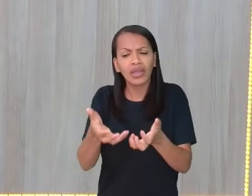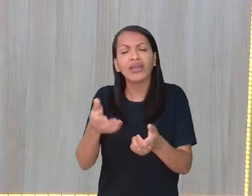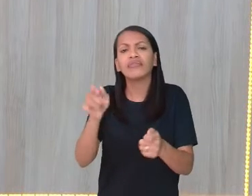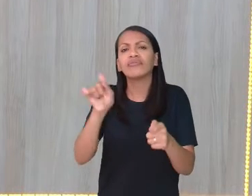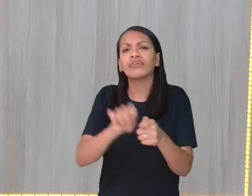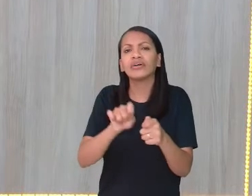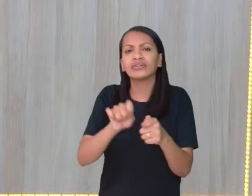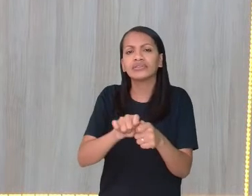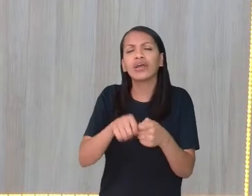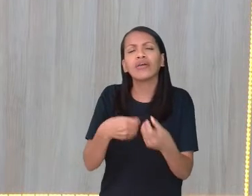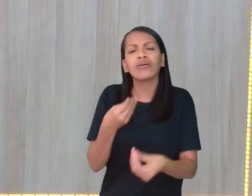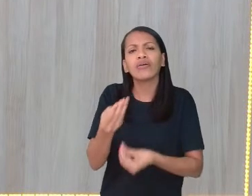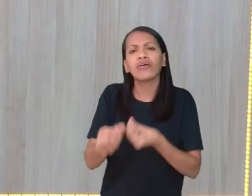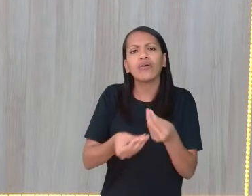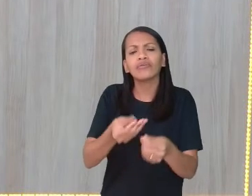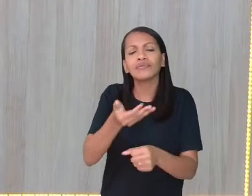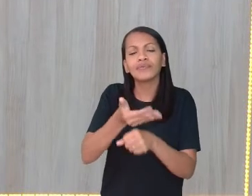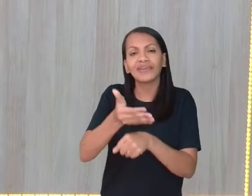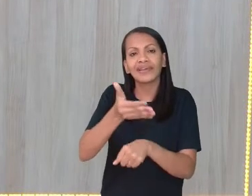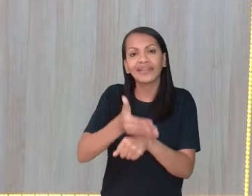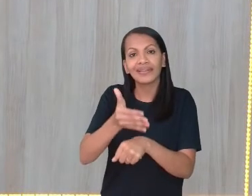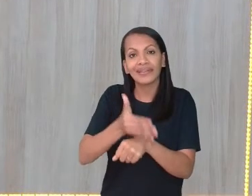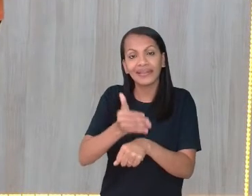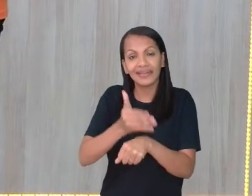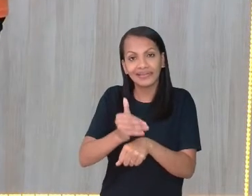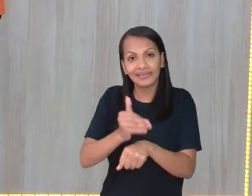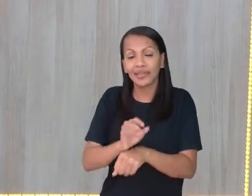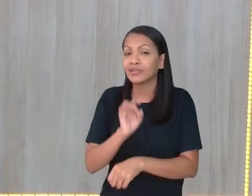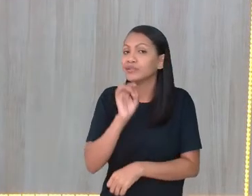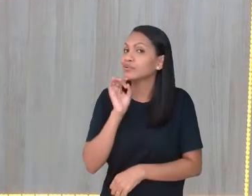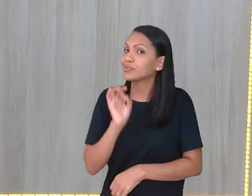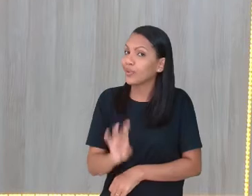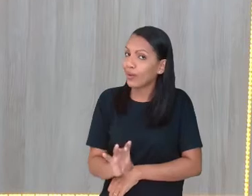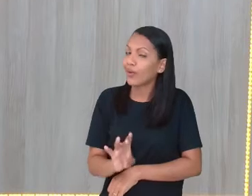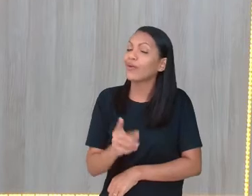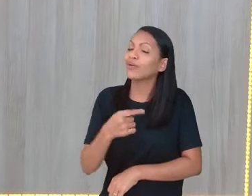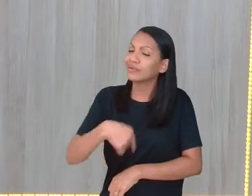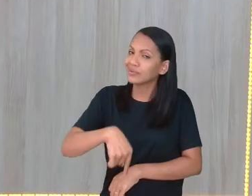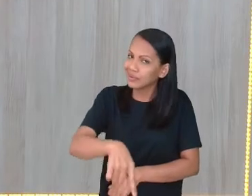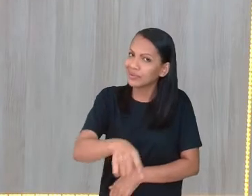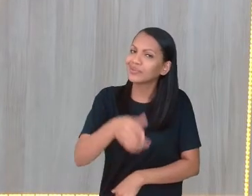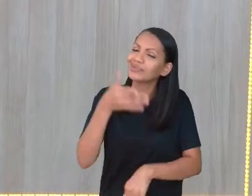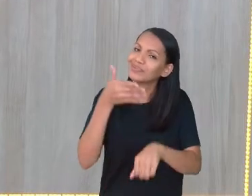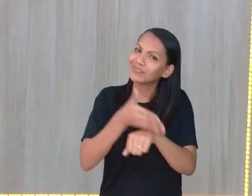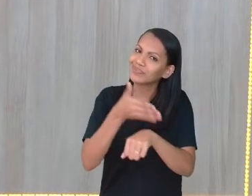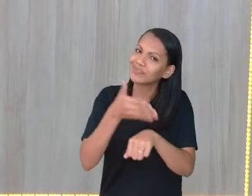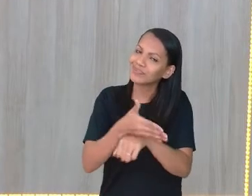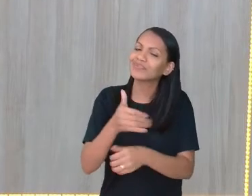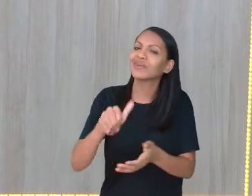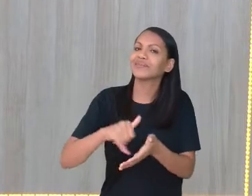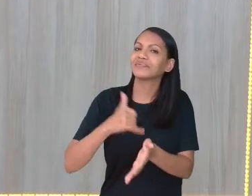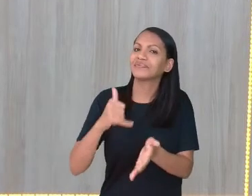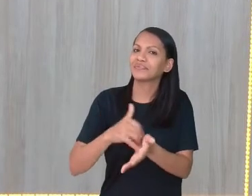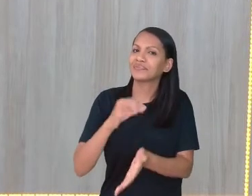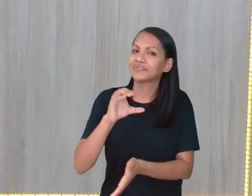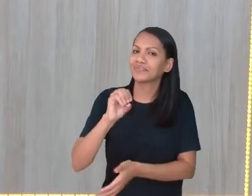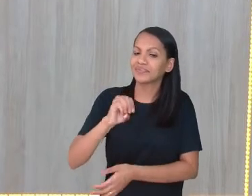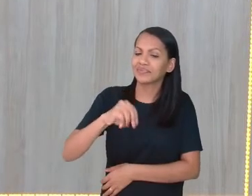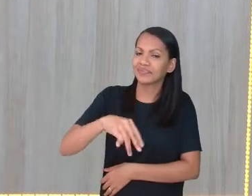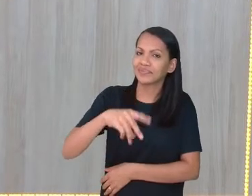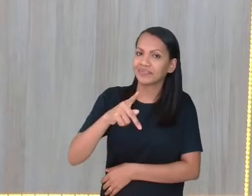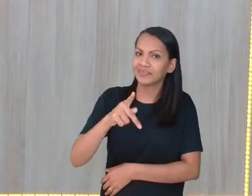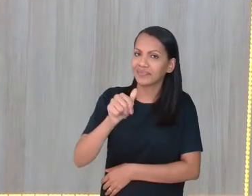é que você vai praticar. Então é só ir lá e fazer essa inscrição. Temos aí o